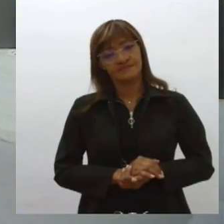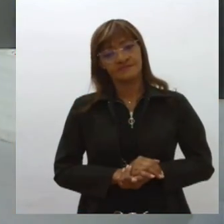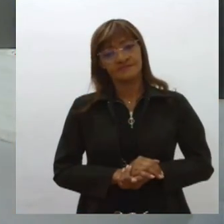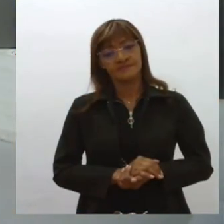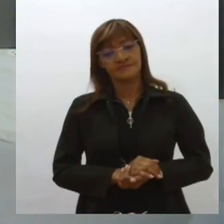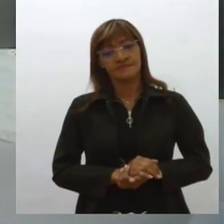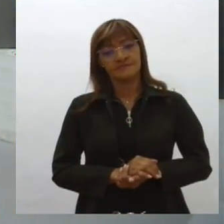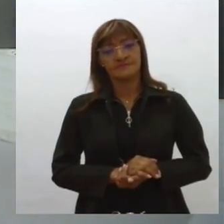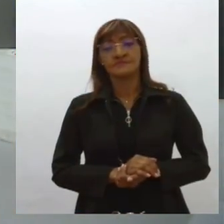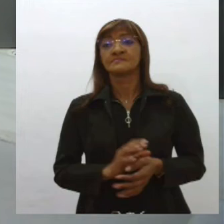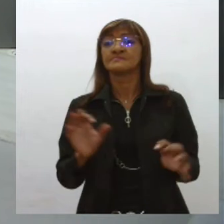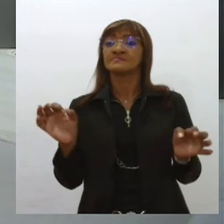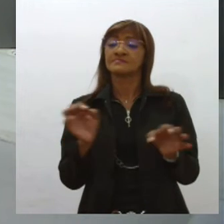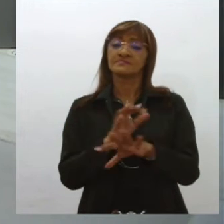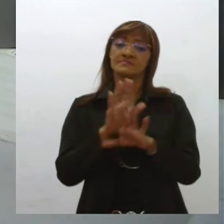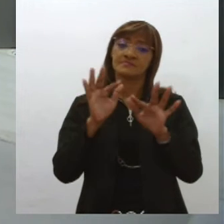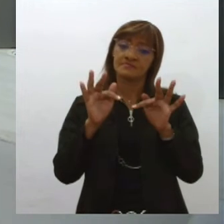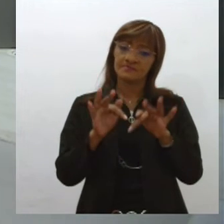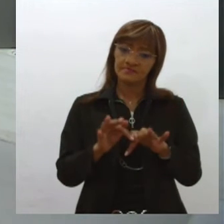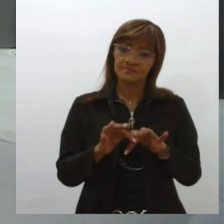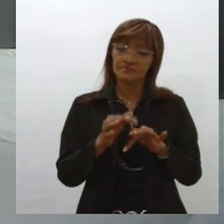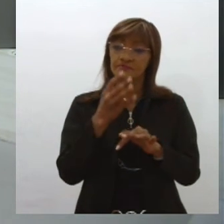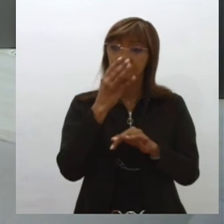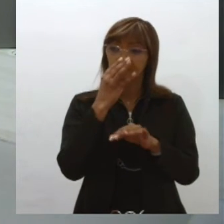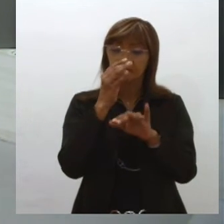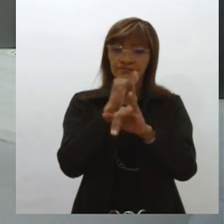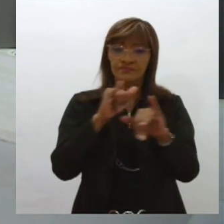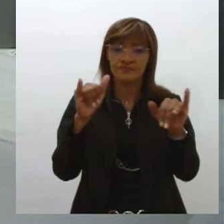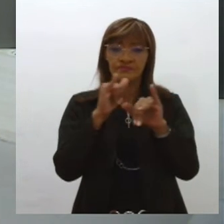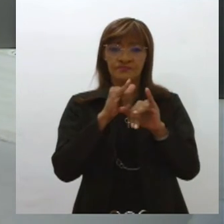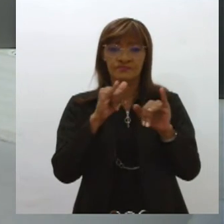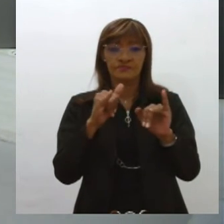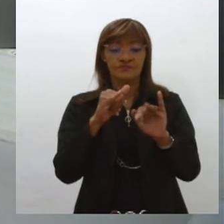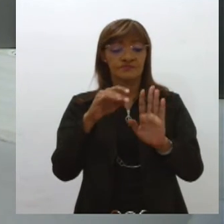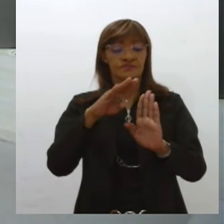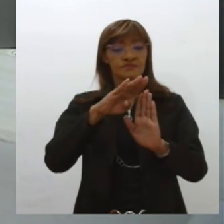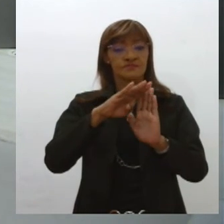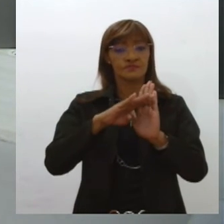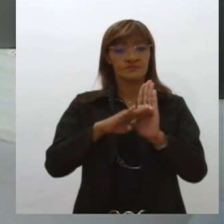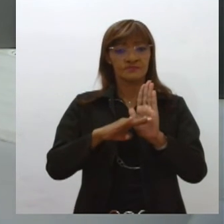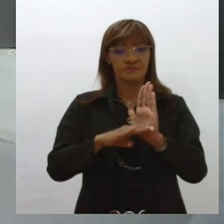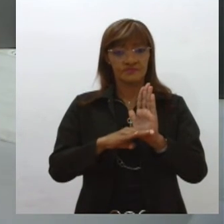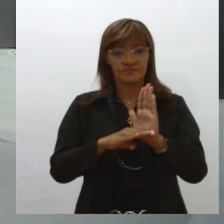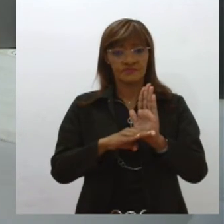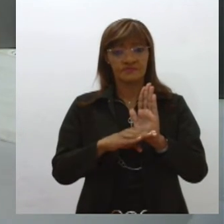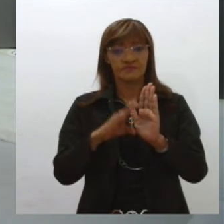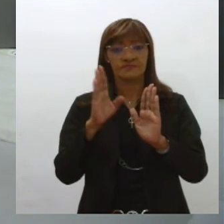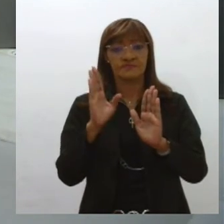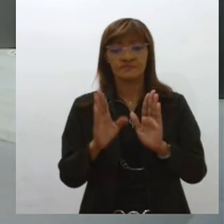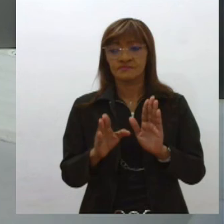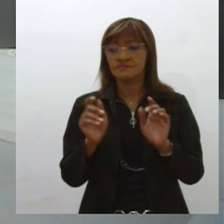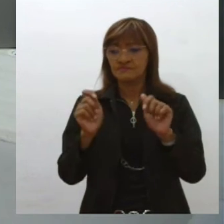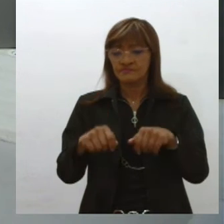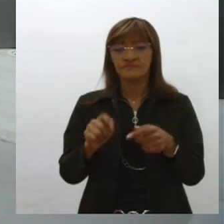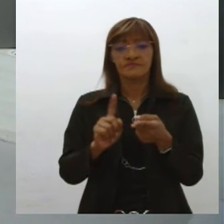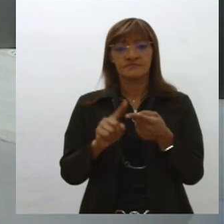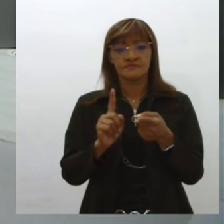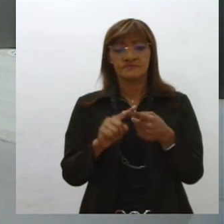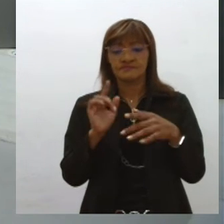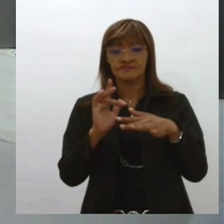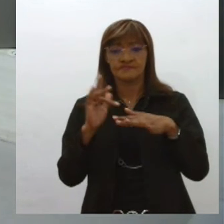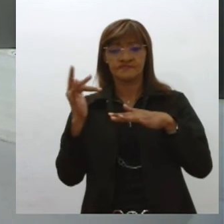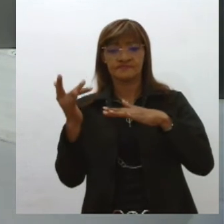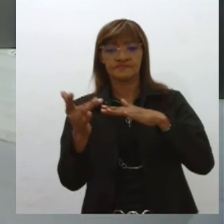E a gente fica por aqui. Outras notícias você confere a qualquer momento na nossa programação. Você pode seguir também as nossas redes